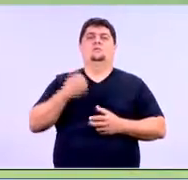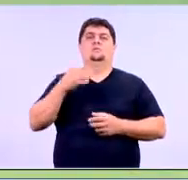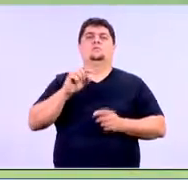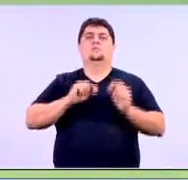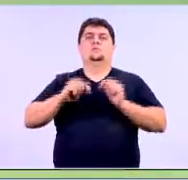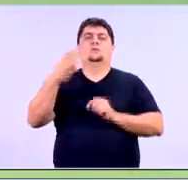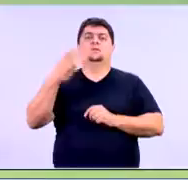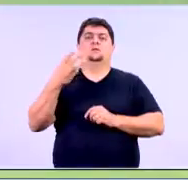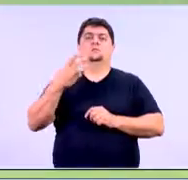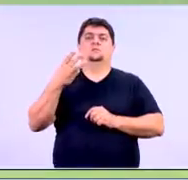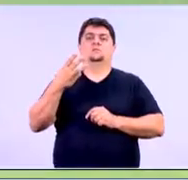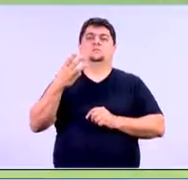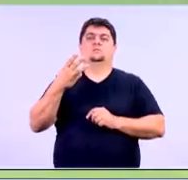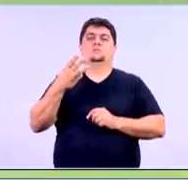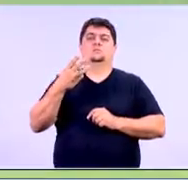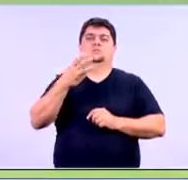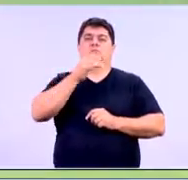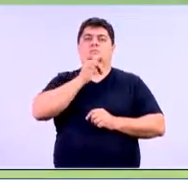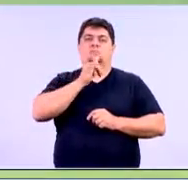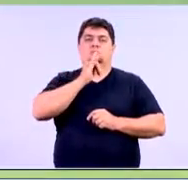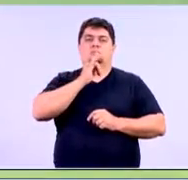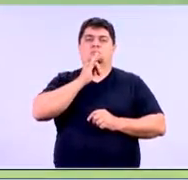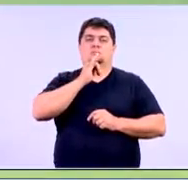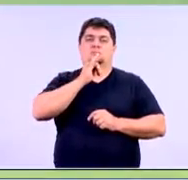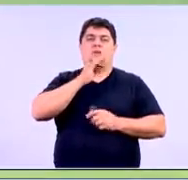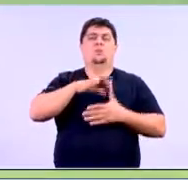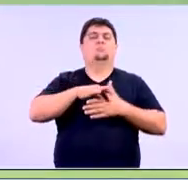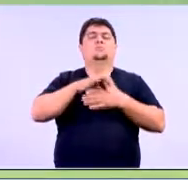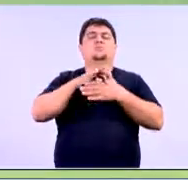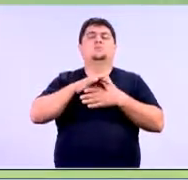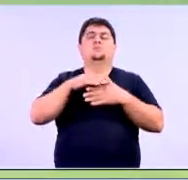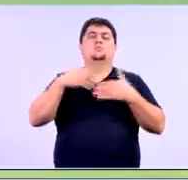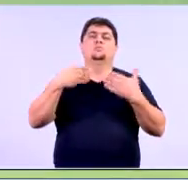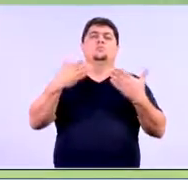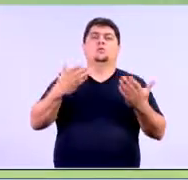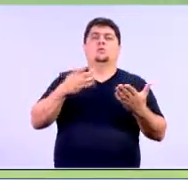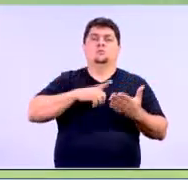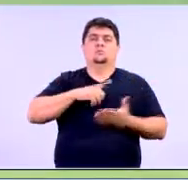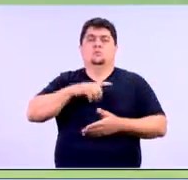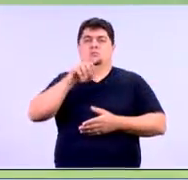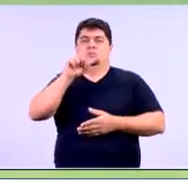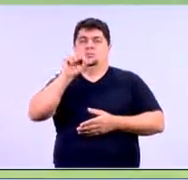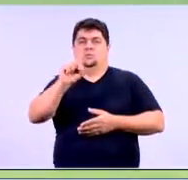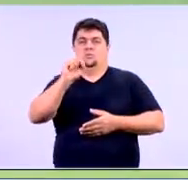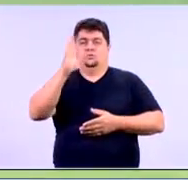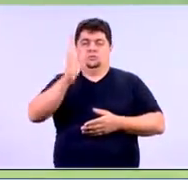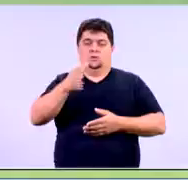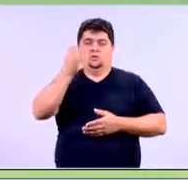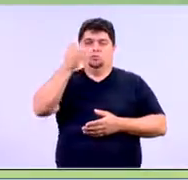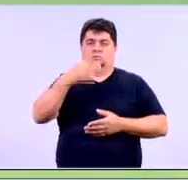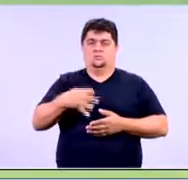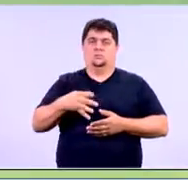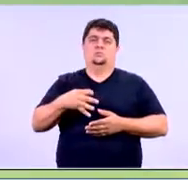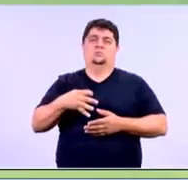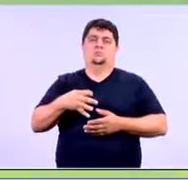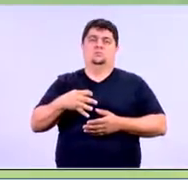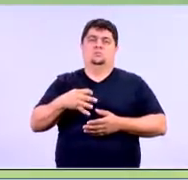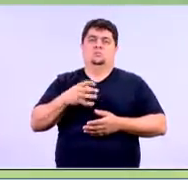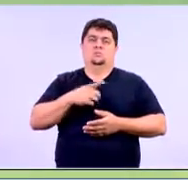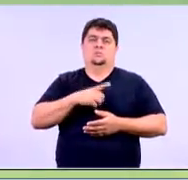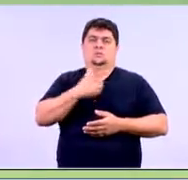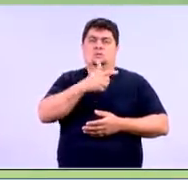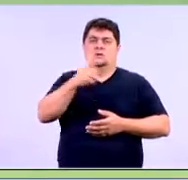Questão 3. Diz a respeito dos princípios, professor. Nós temos 8 já explanados. O princípio da